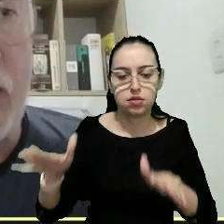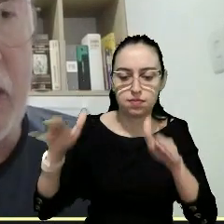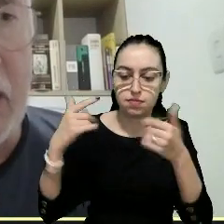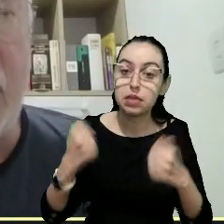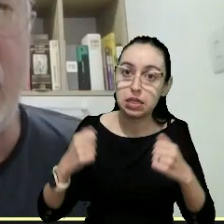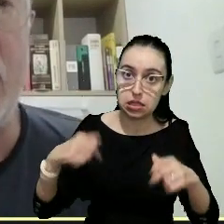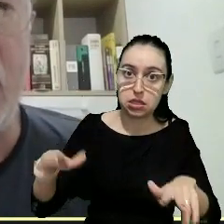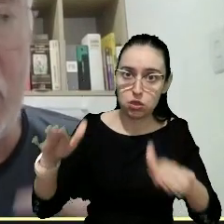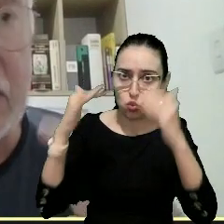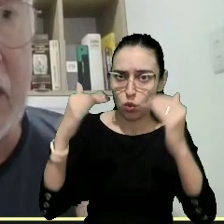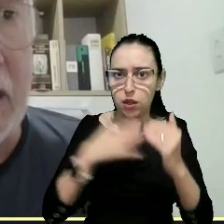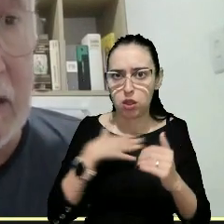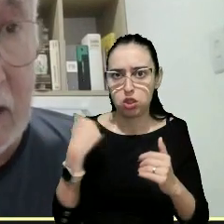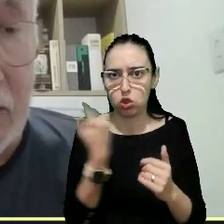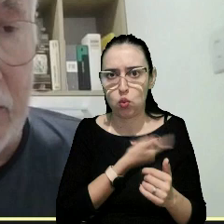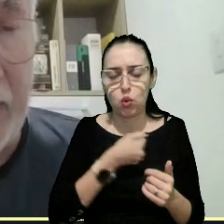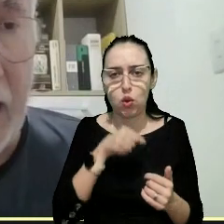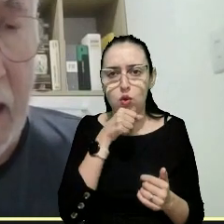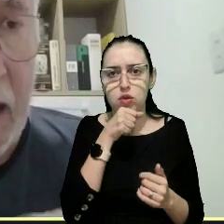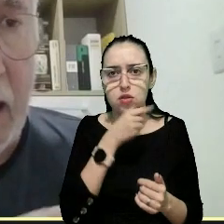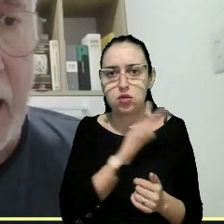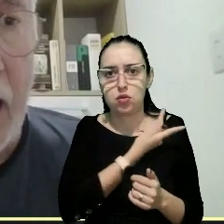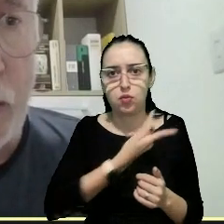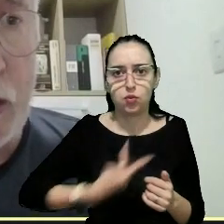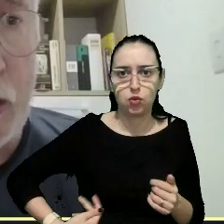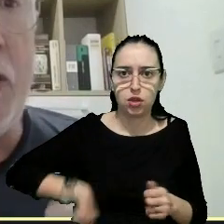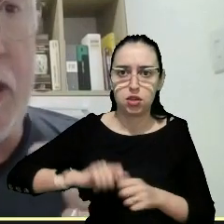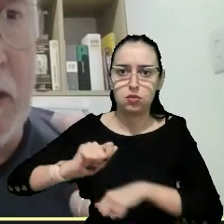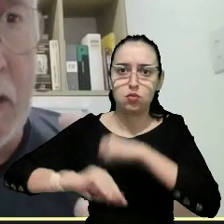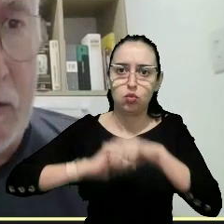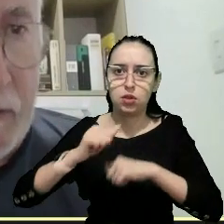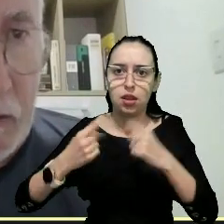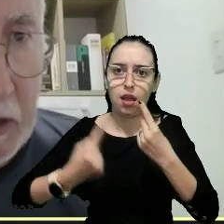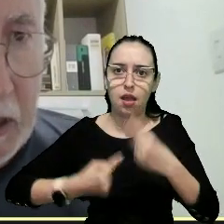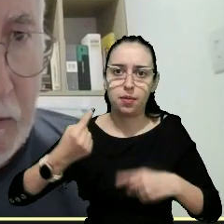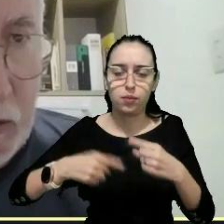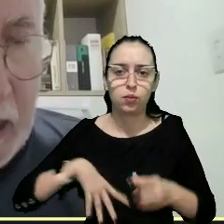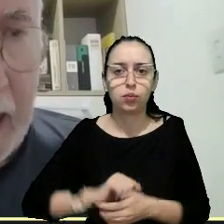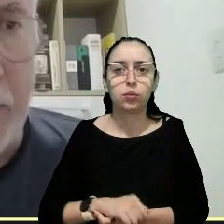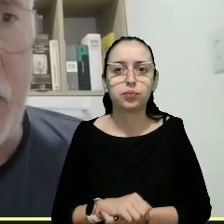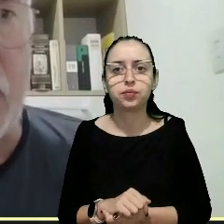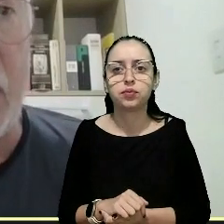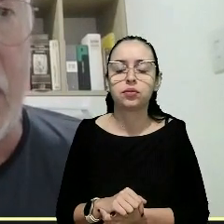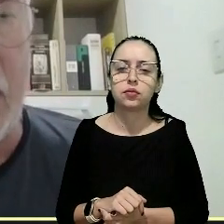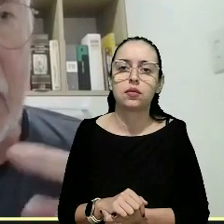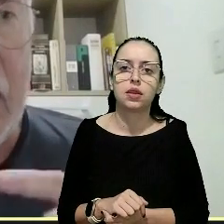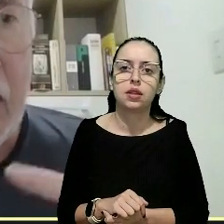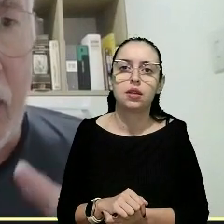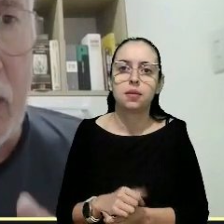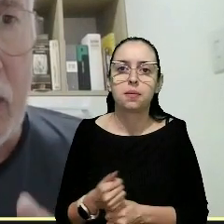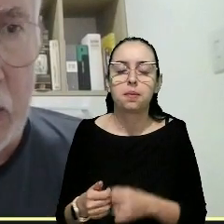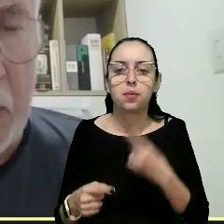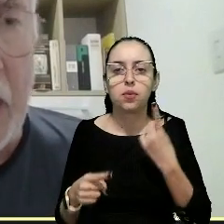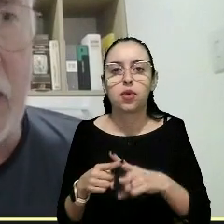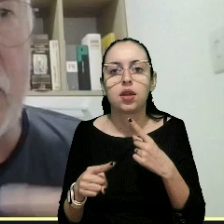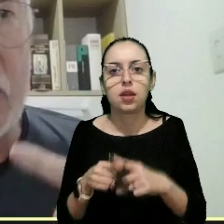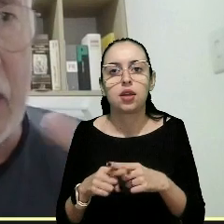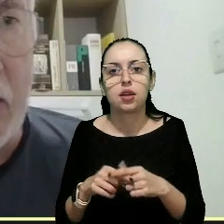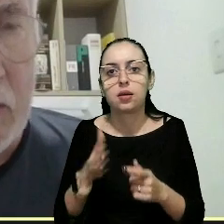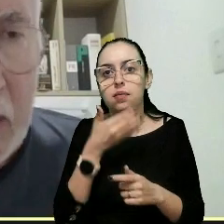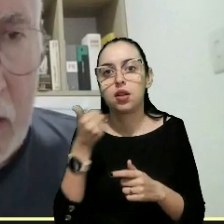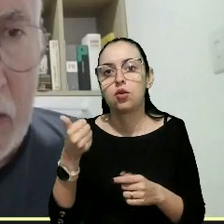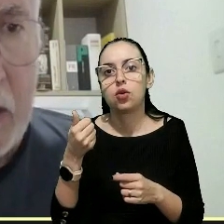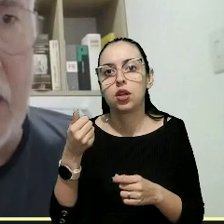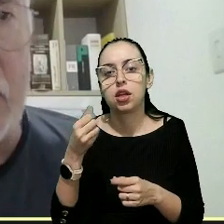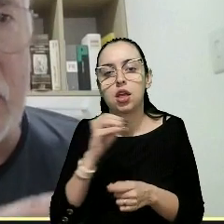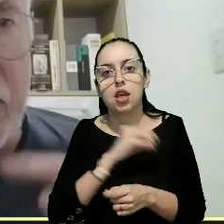dar conta que devem ter a nossa atenção. Os políticos vão ter que mudar, porque nossos pleitos